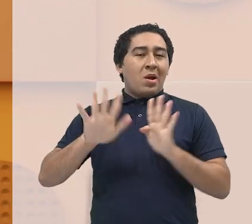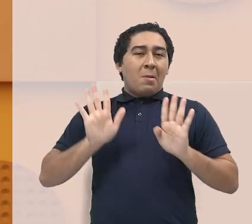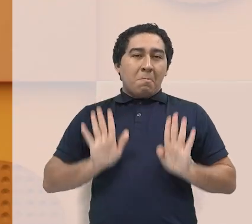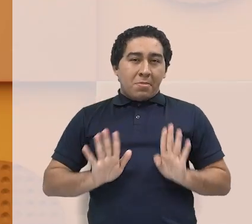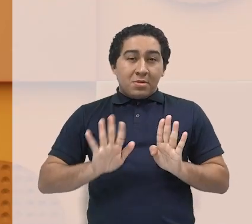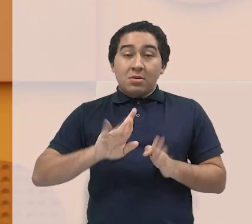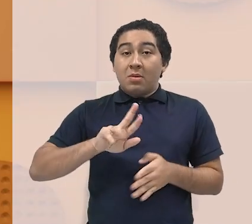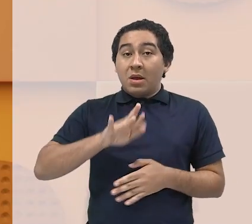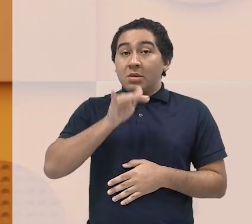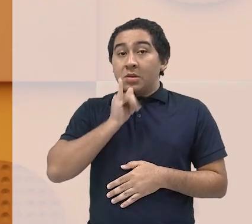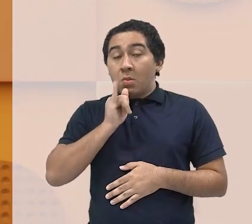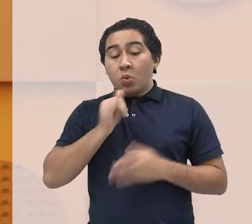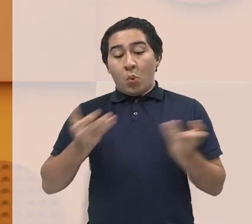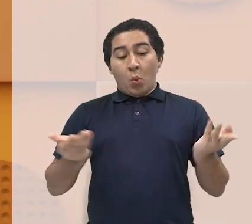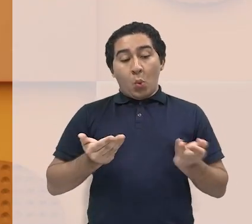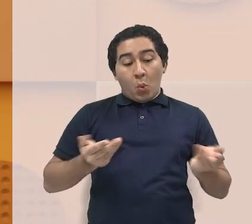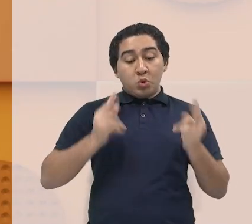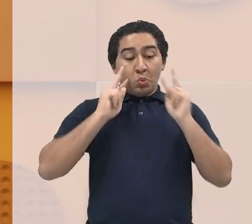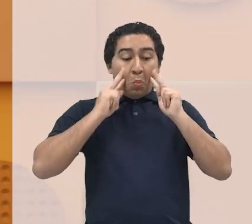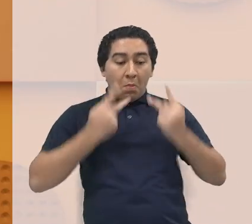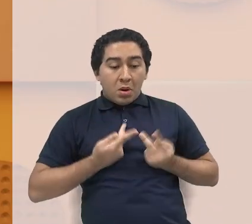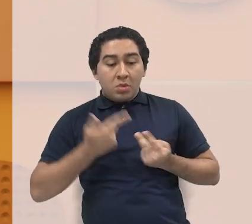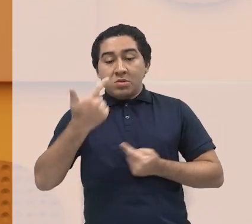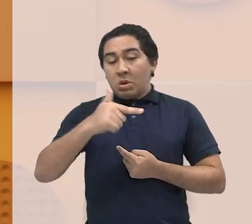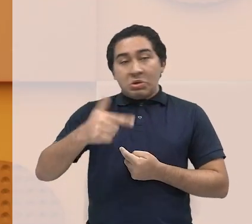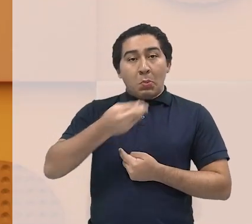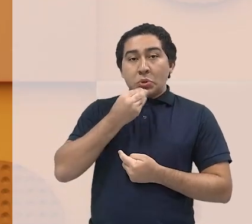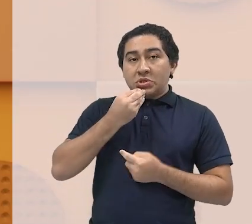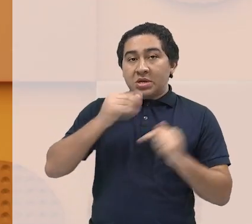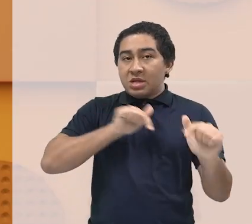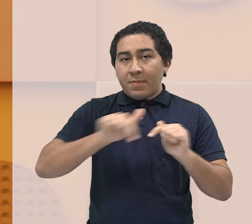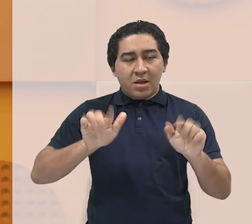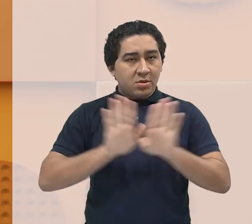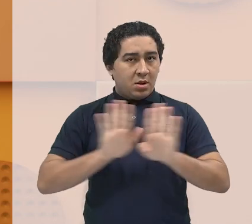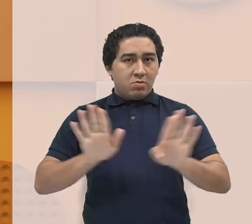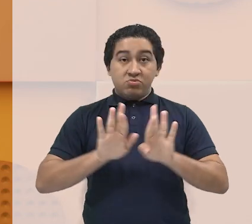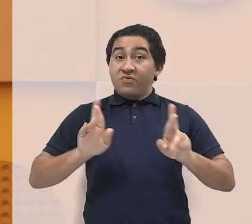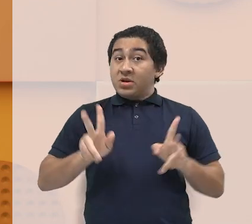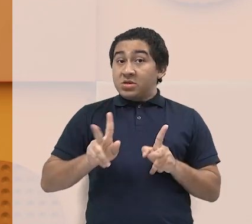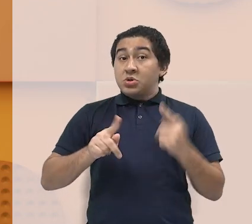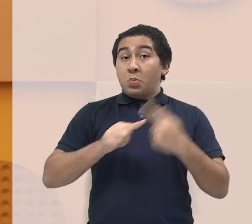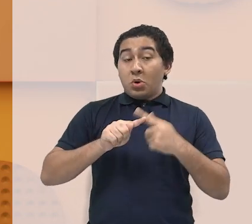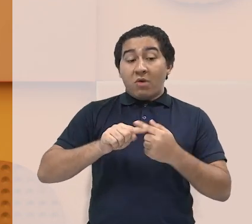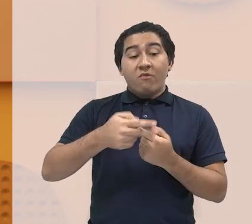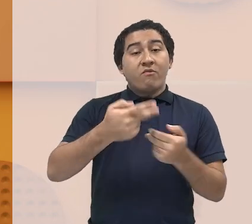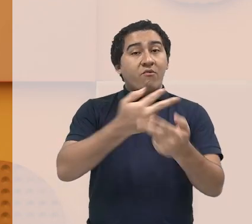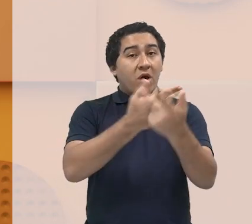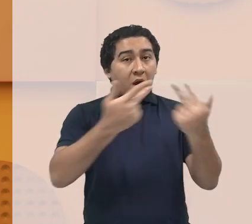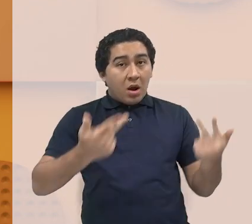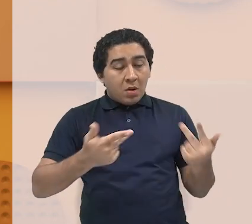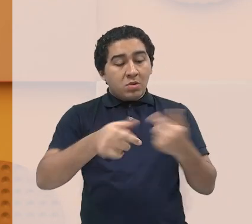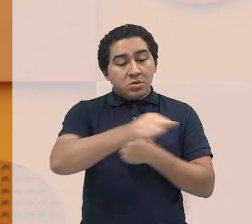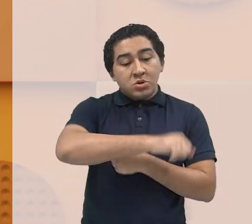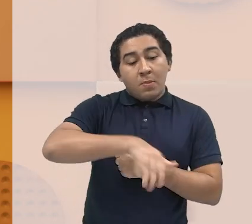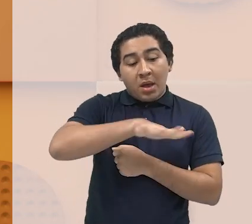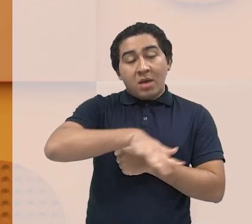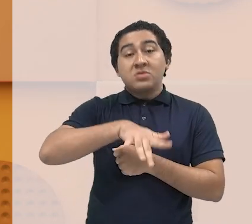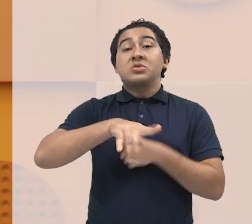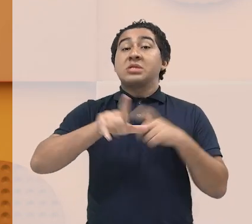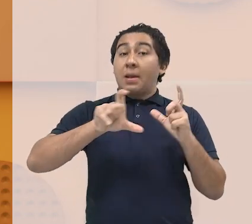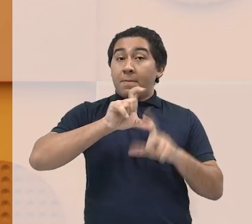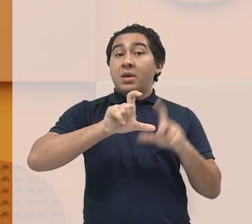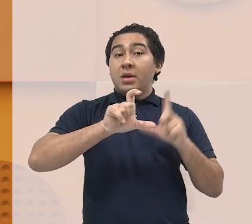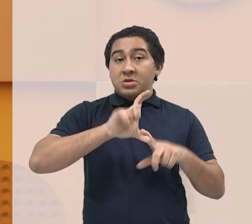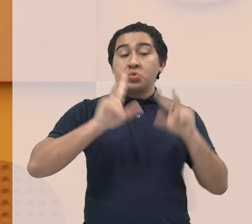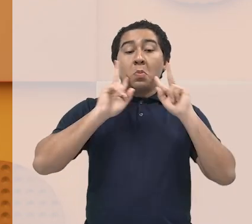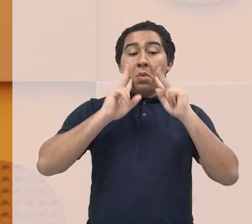dizendo que hoje em dia o homem não tem mais espaço no mercado de trabalho. Não é isso, porque em muitos setores ainda dependem da força de